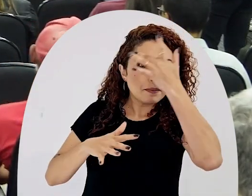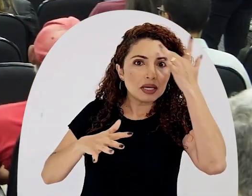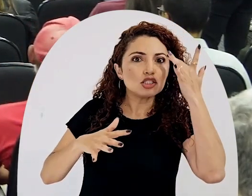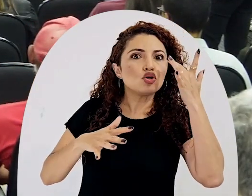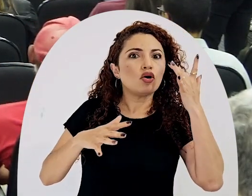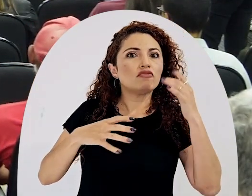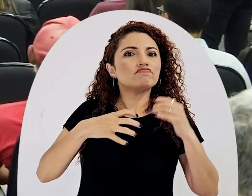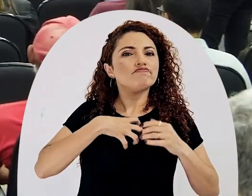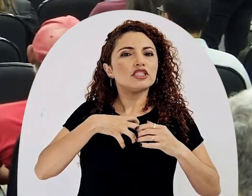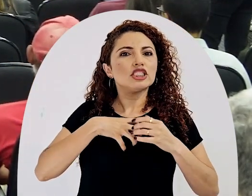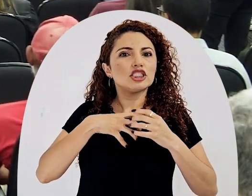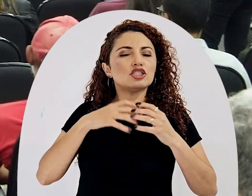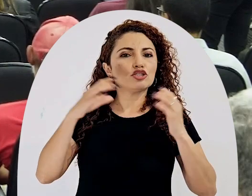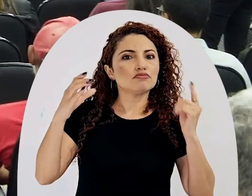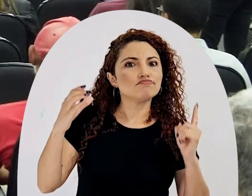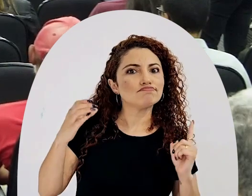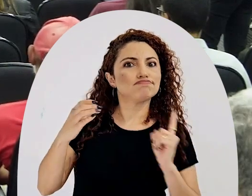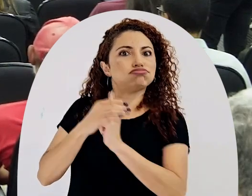por exemplo.